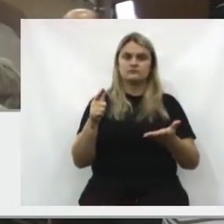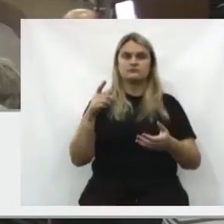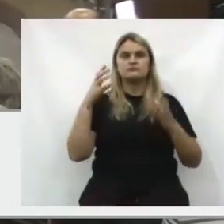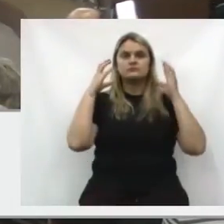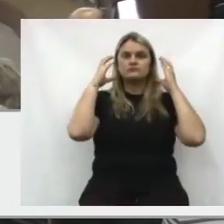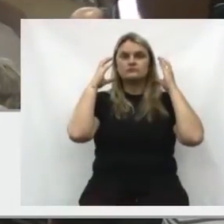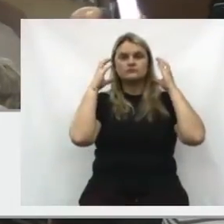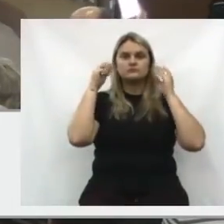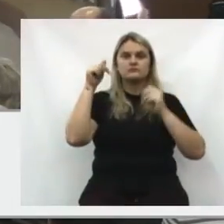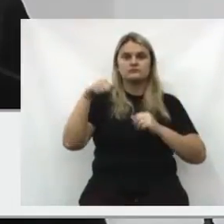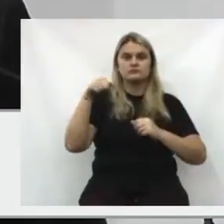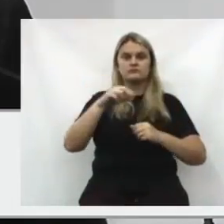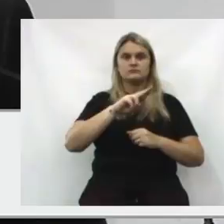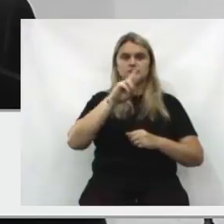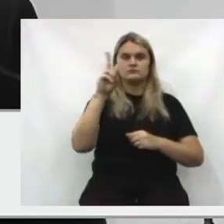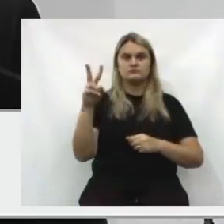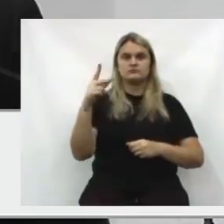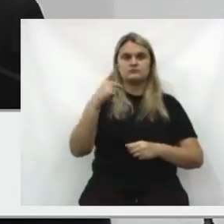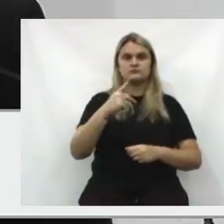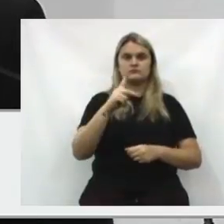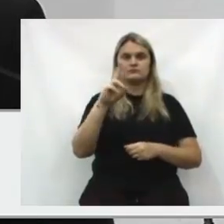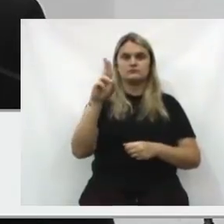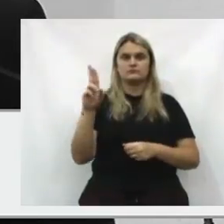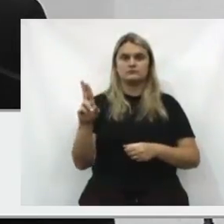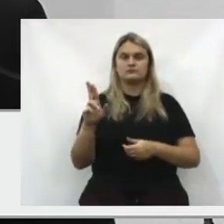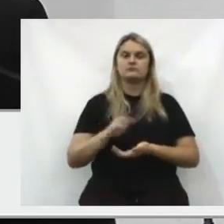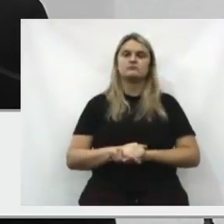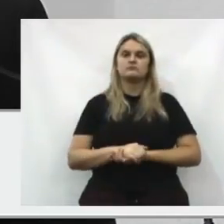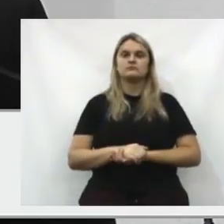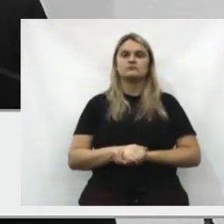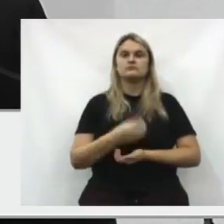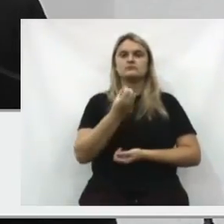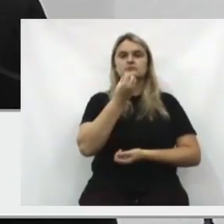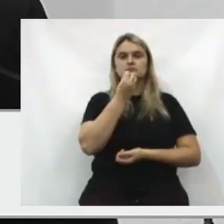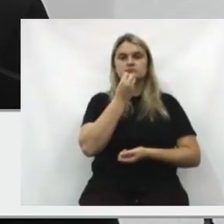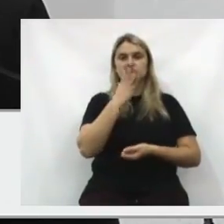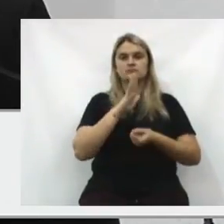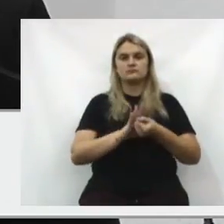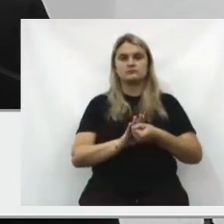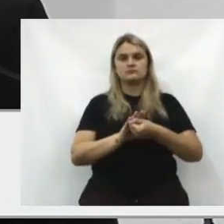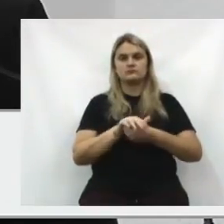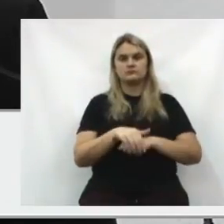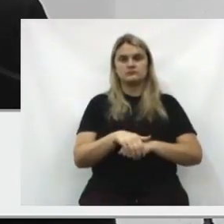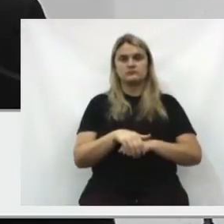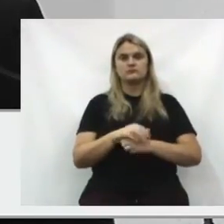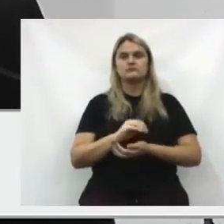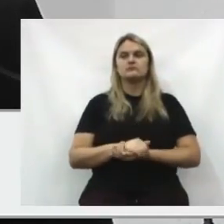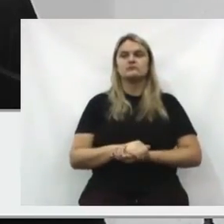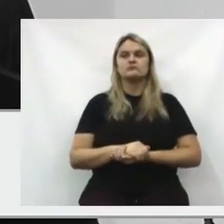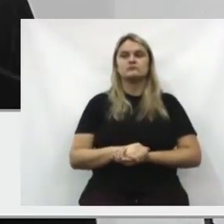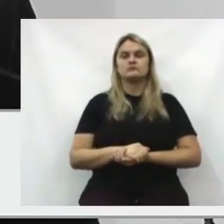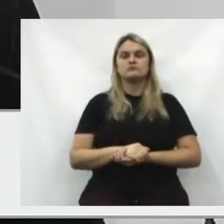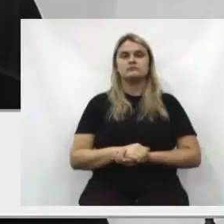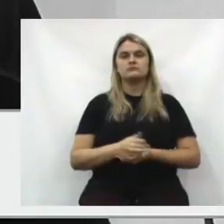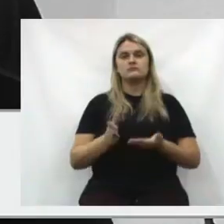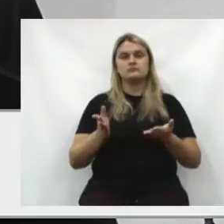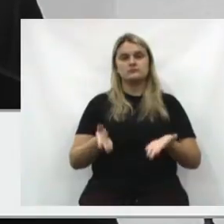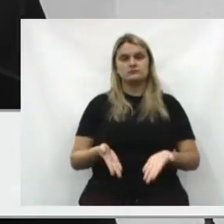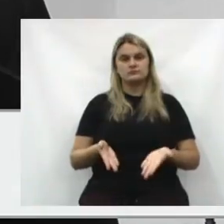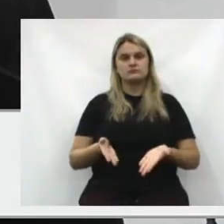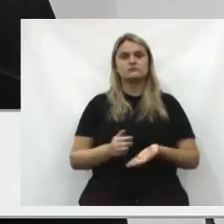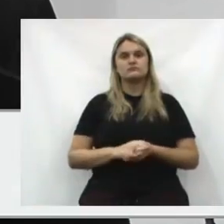imprensa escrita e falada da nossa cidade de União da Vitória e Porto União, muito boa noite.